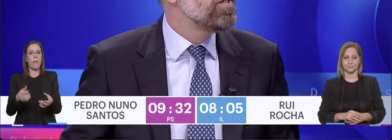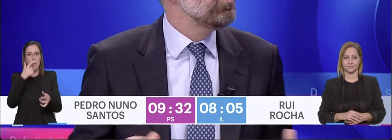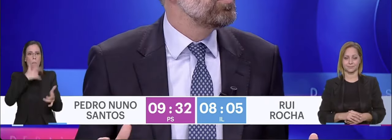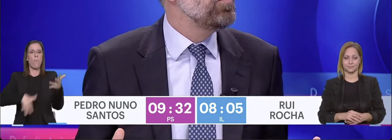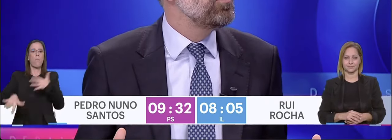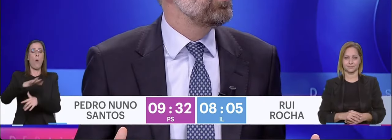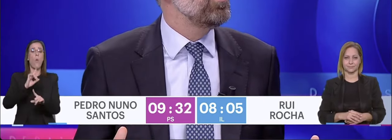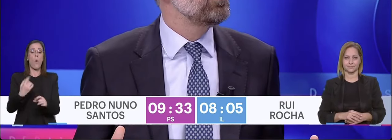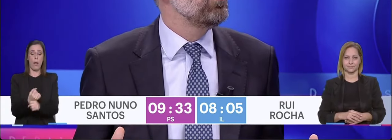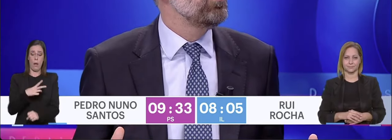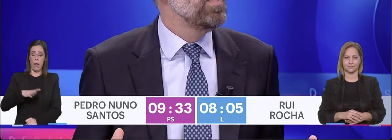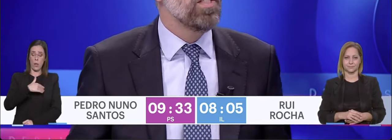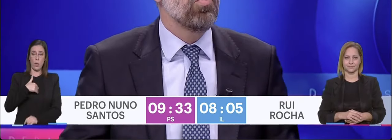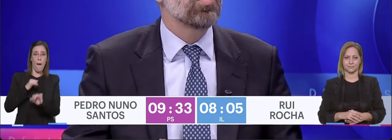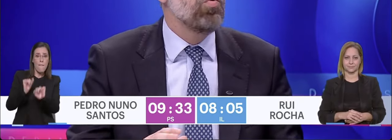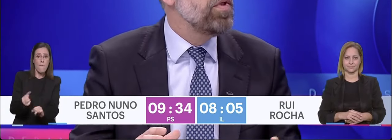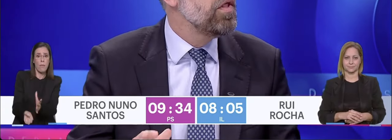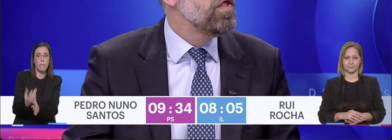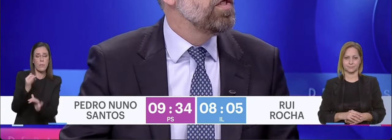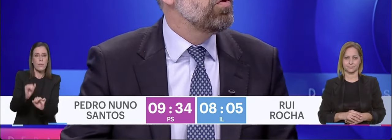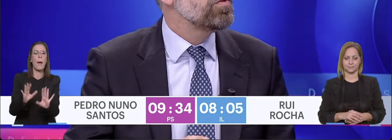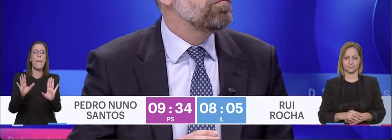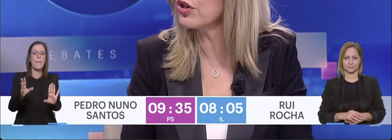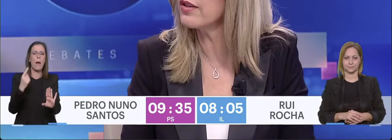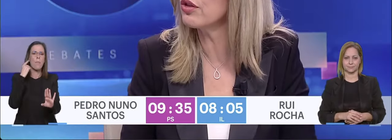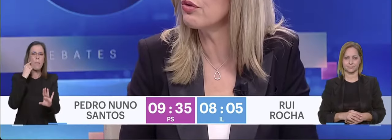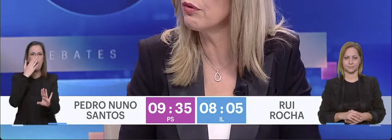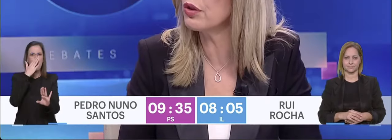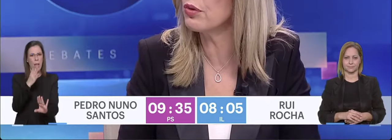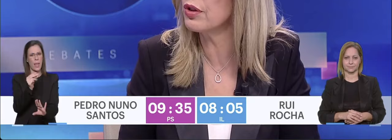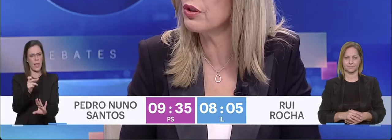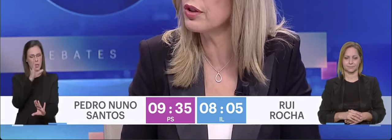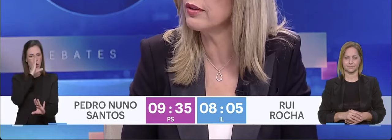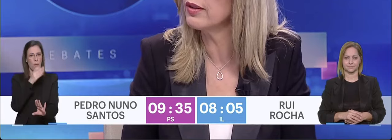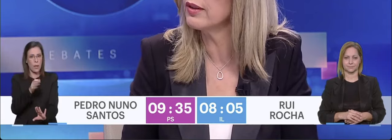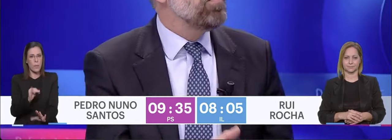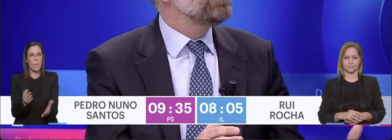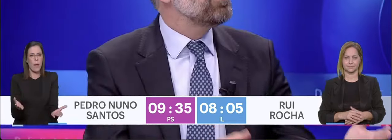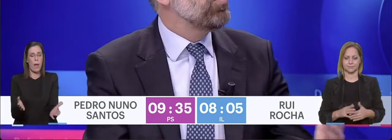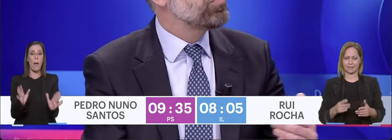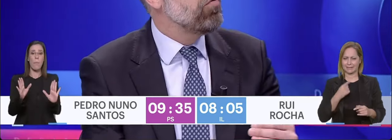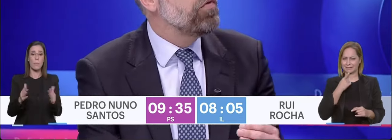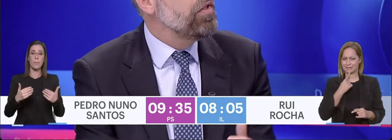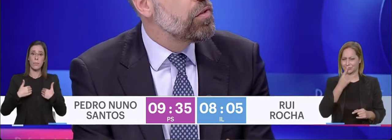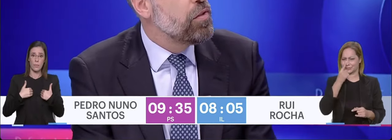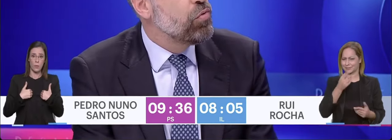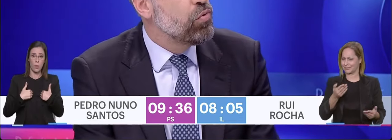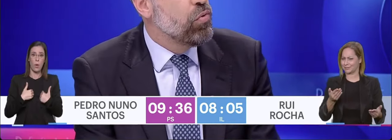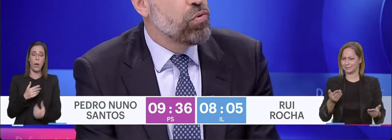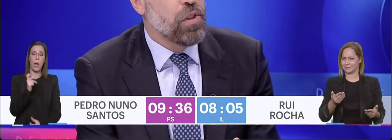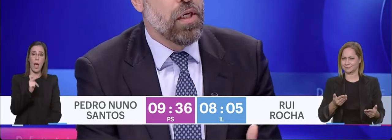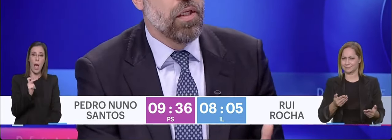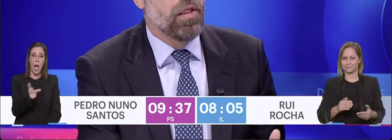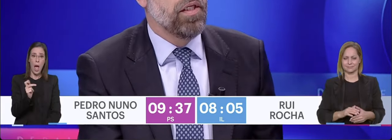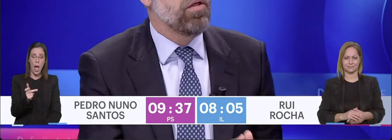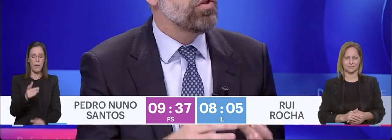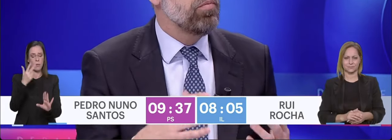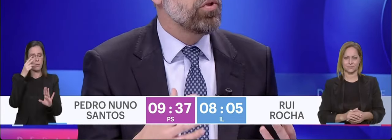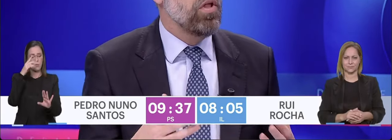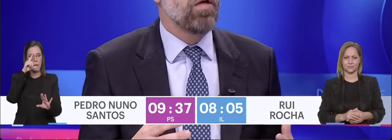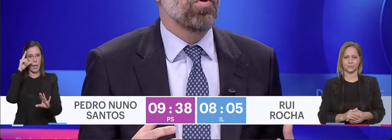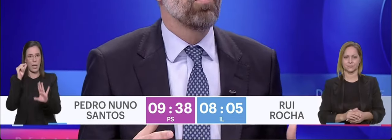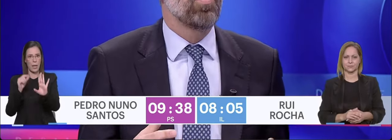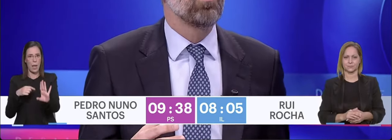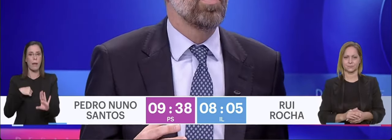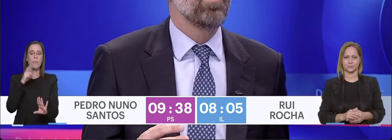povo que é o serviço Nacional de saúde est ouviro falar assim após 10 anos de um governo socialista mas é que nós ao fim destes anos todos Clara e nós